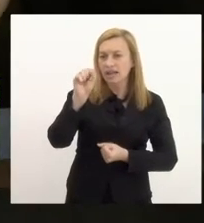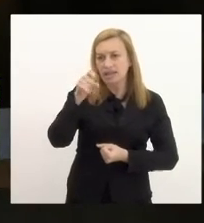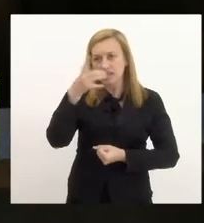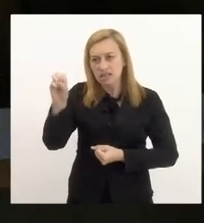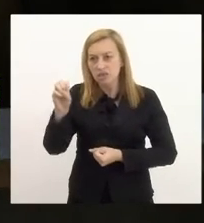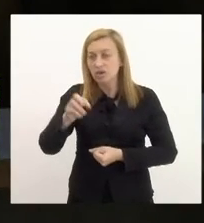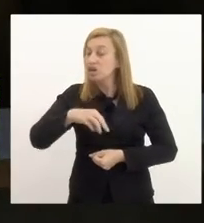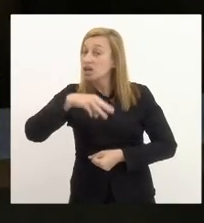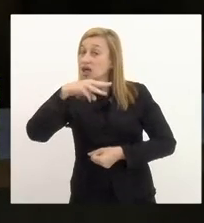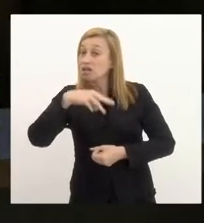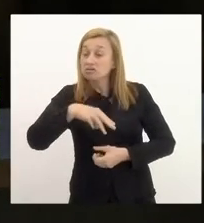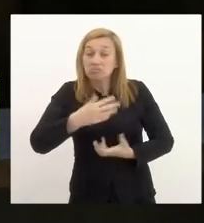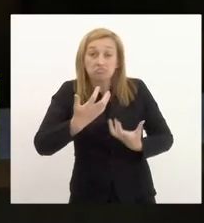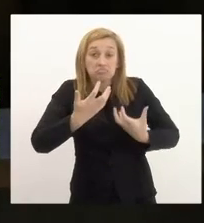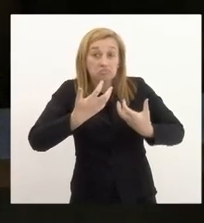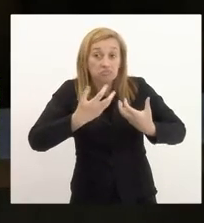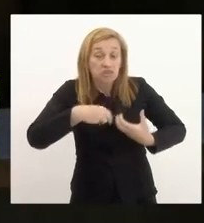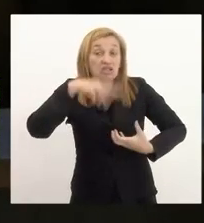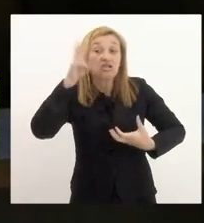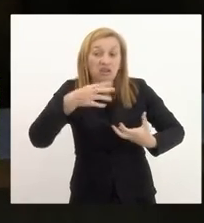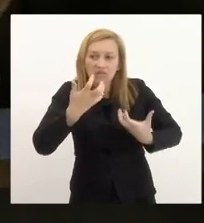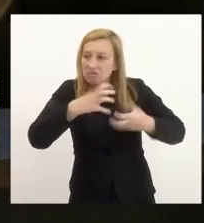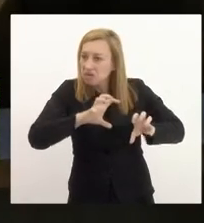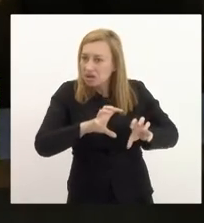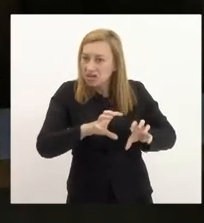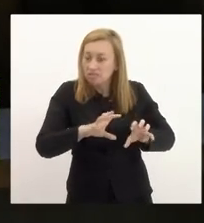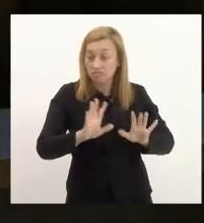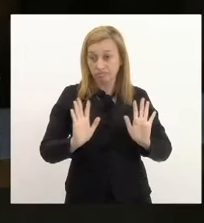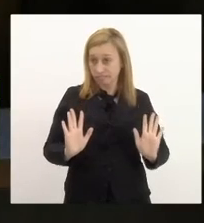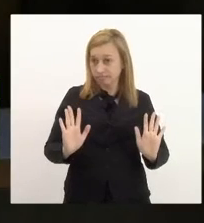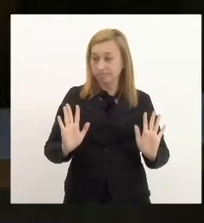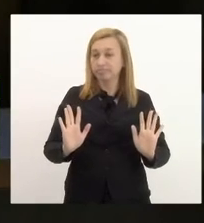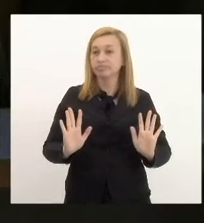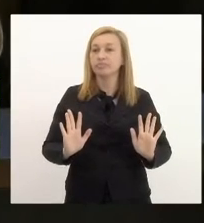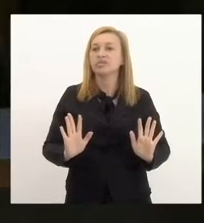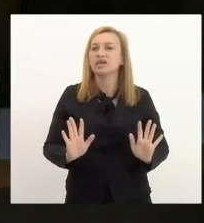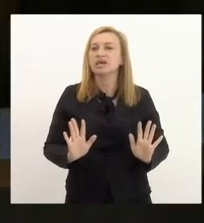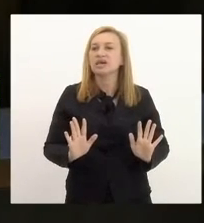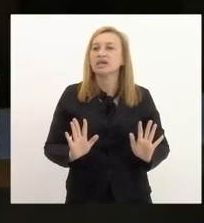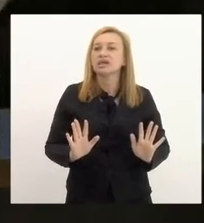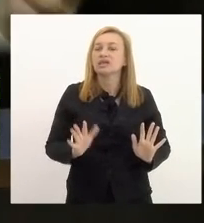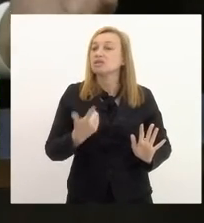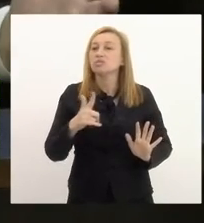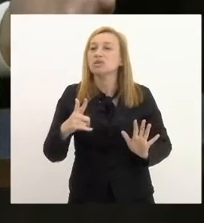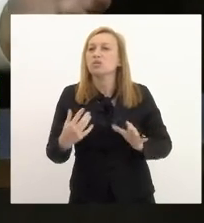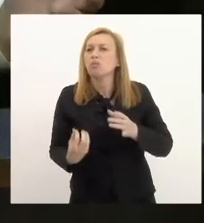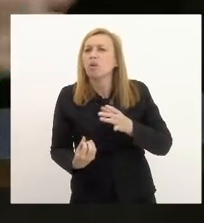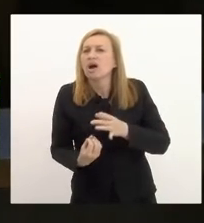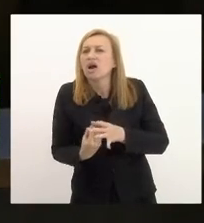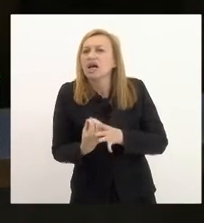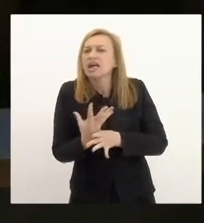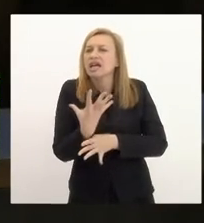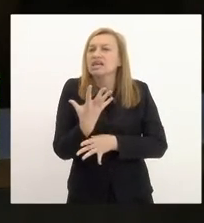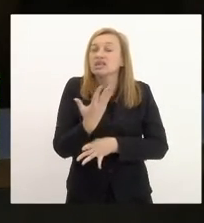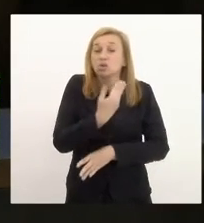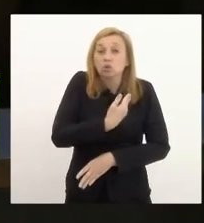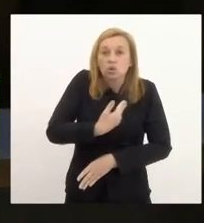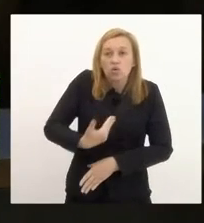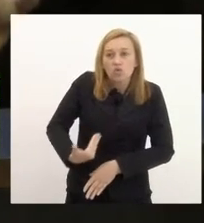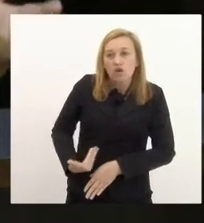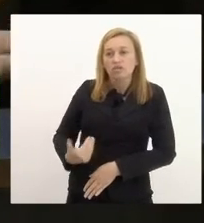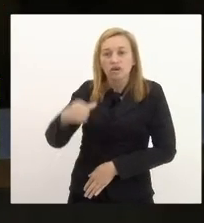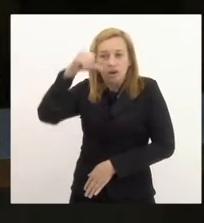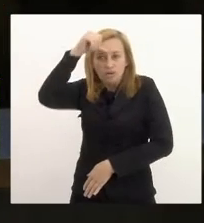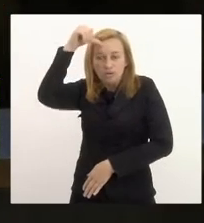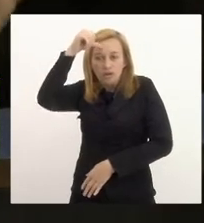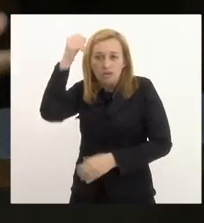quem não defenda. Mas ela não é uma invencionice Ela não é uma criação do governo Cláudio